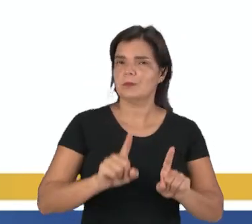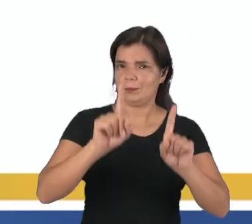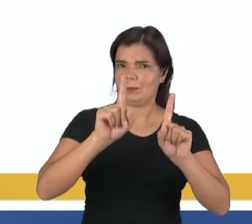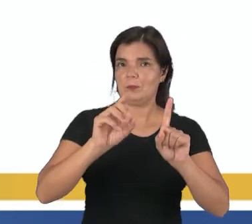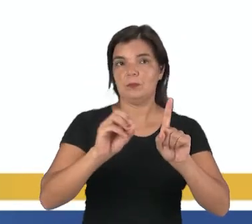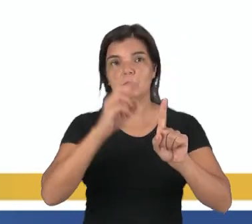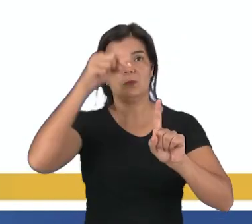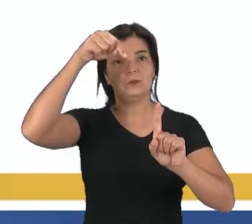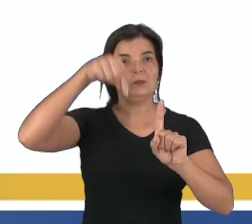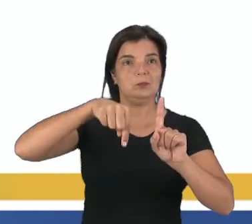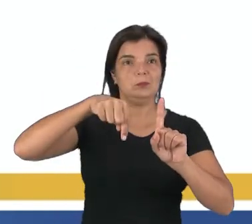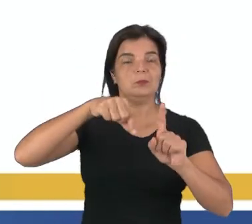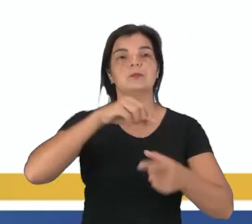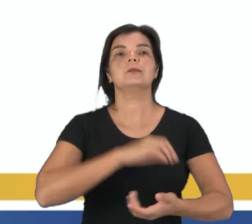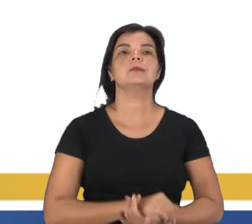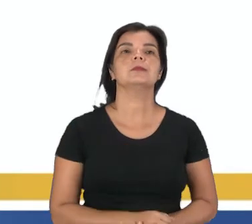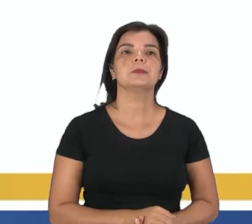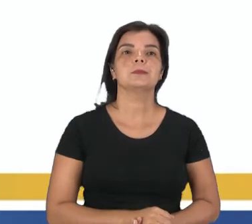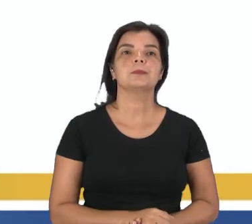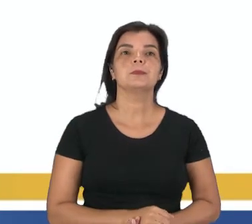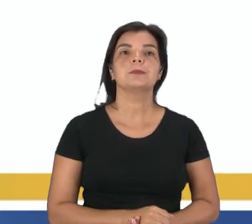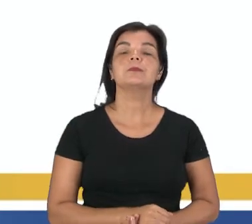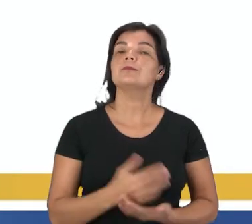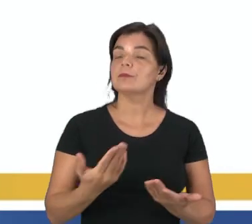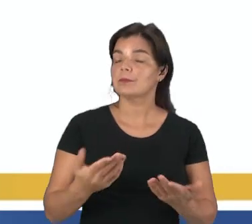são diretamente ou inversamente proporcionais?